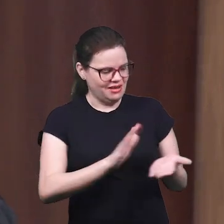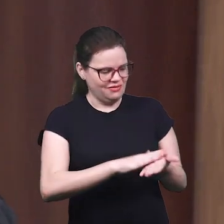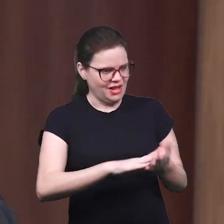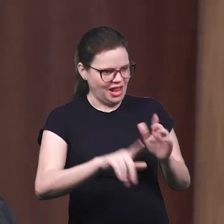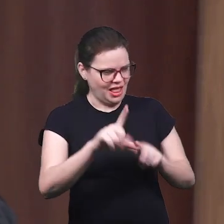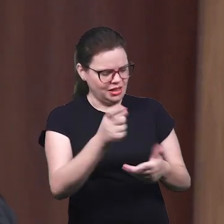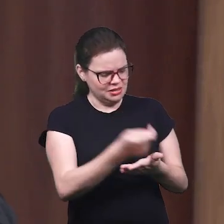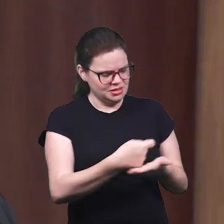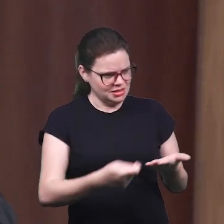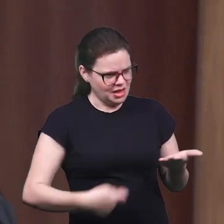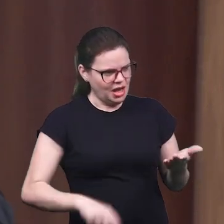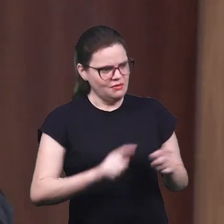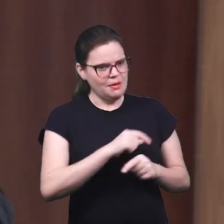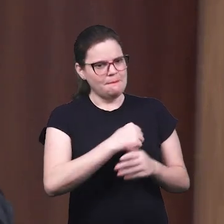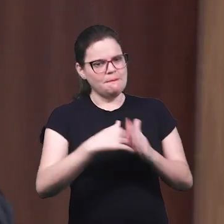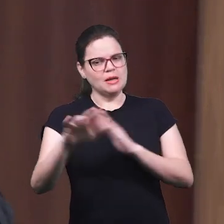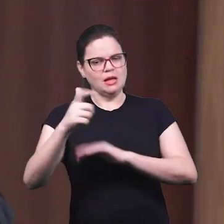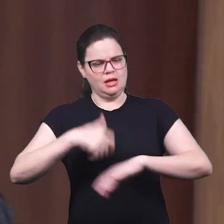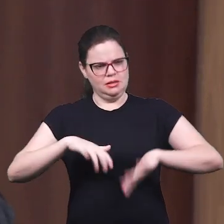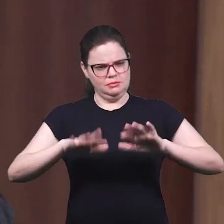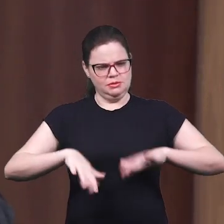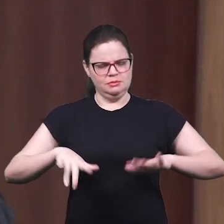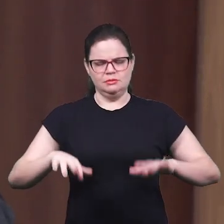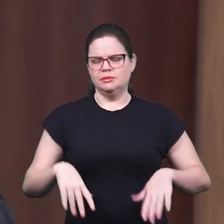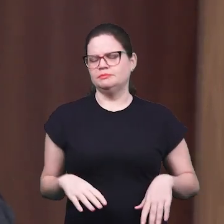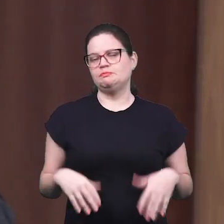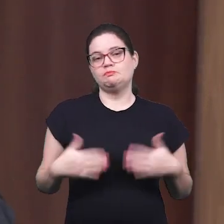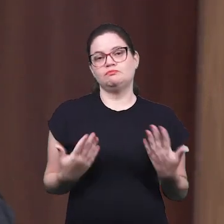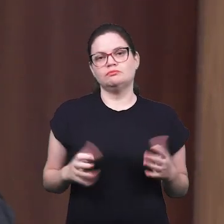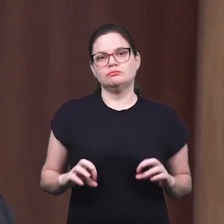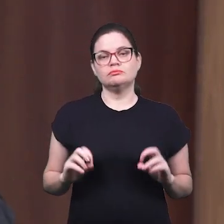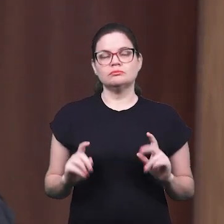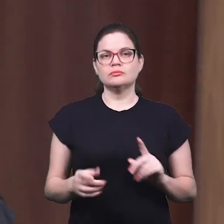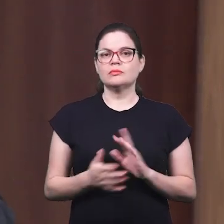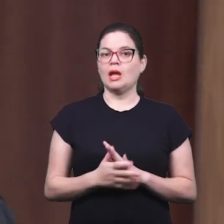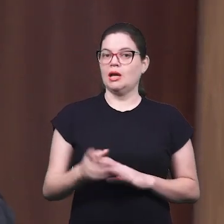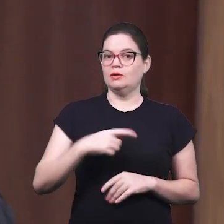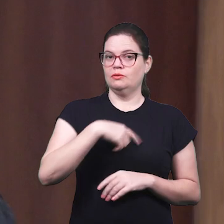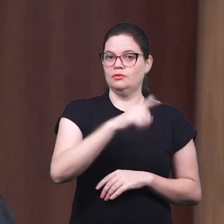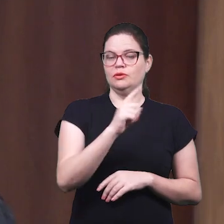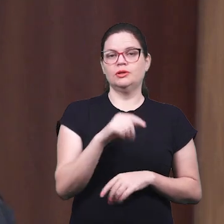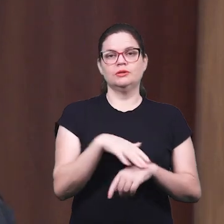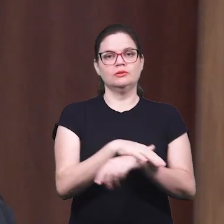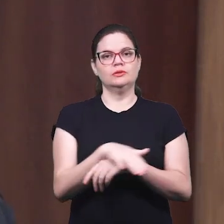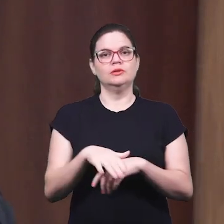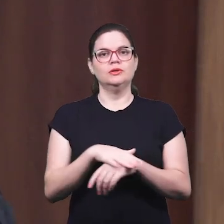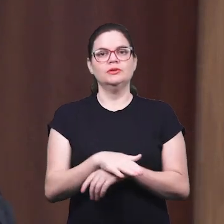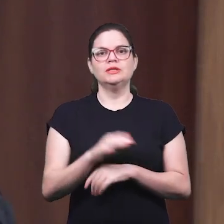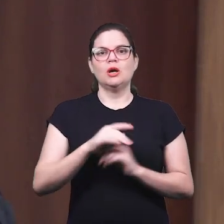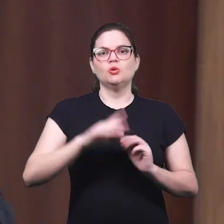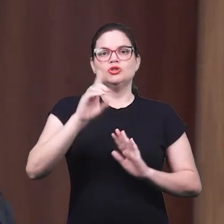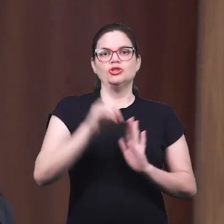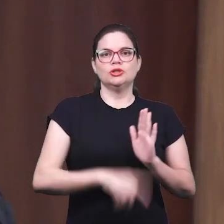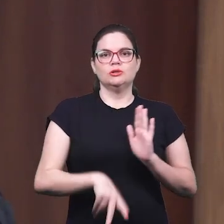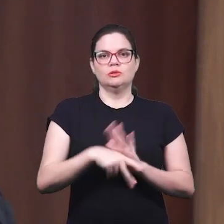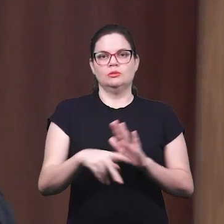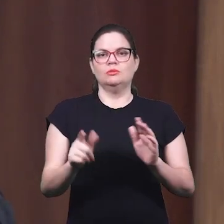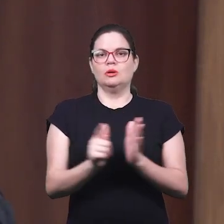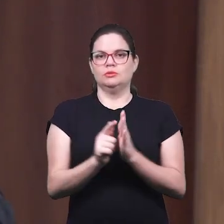faz a coluna. Aí fui lá falar com o diretor do jornal, chamava-se Rosendo